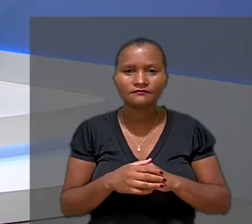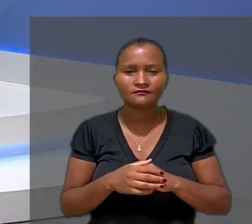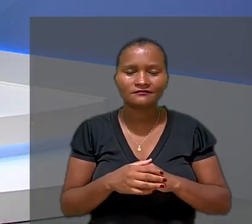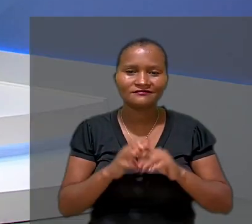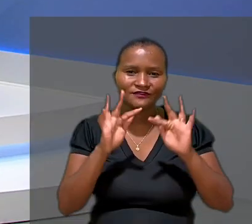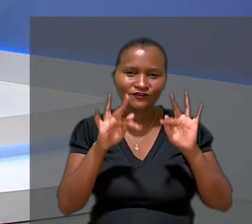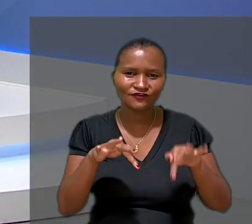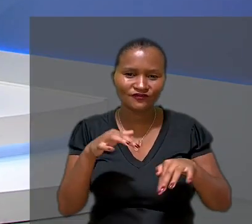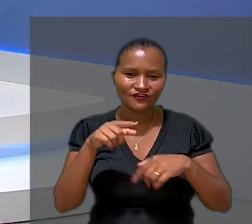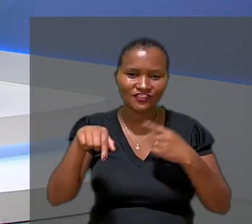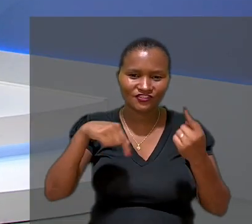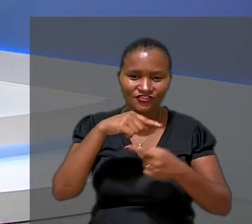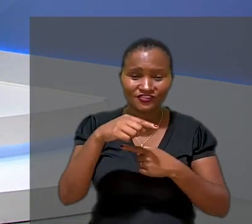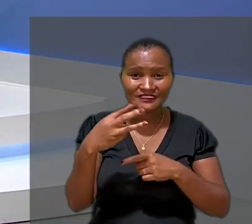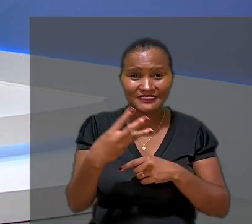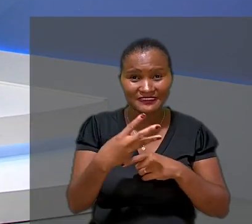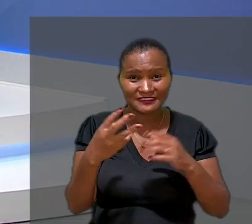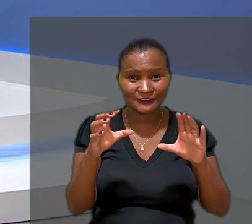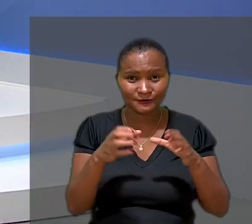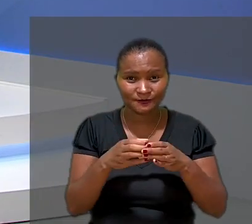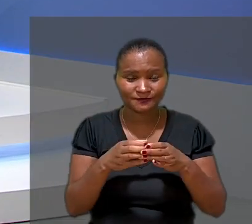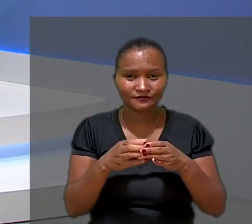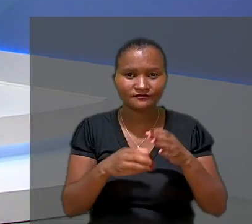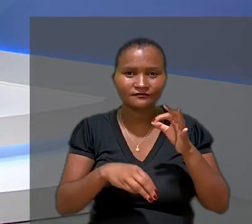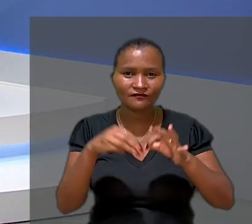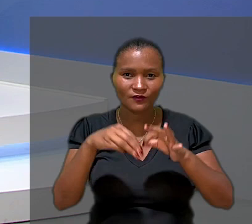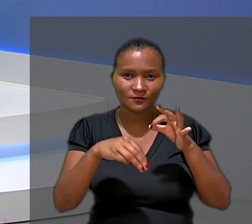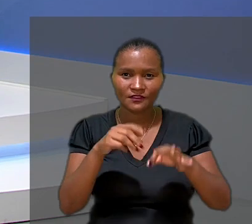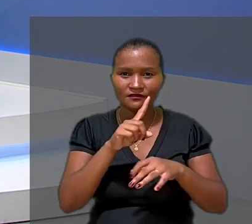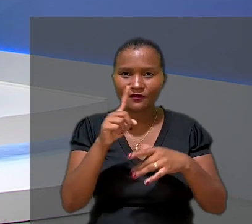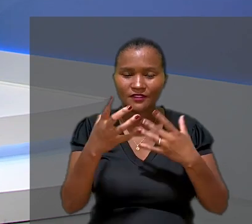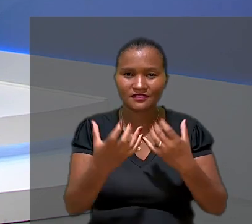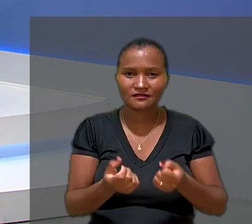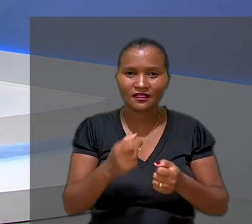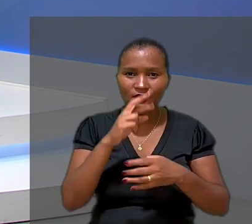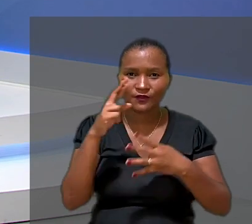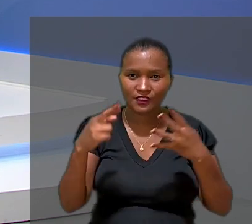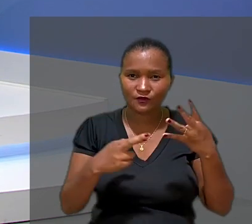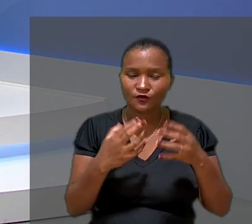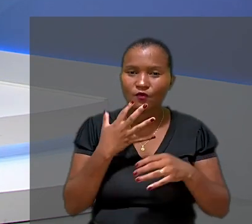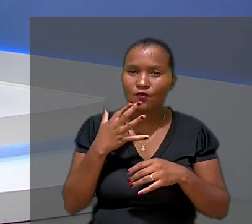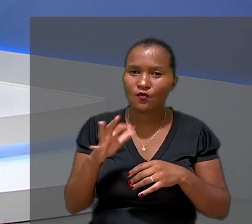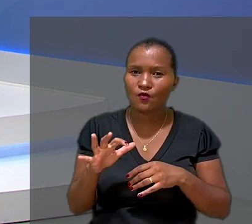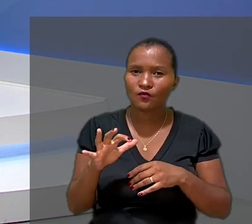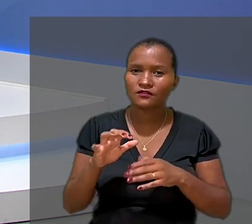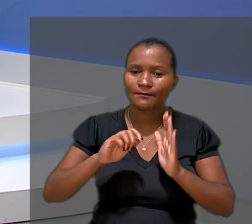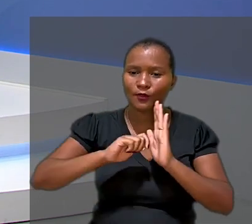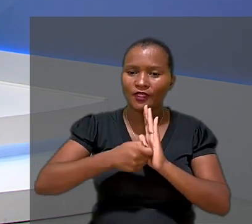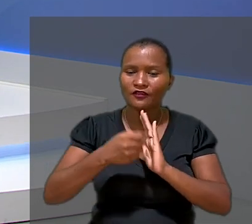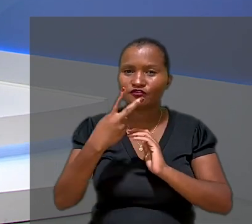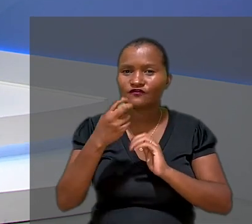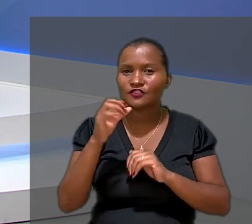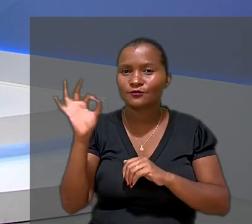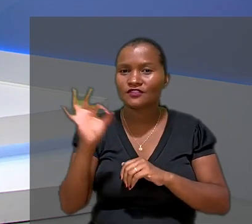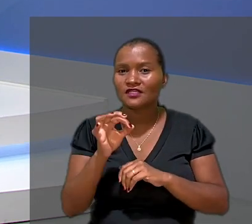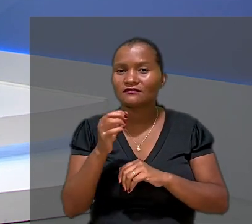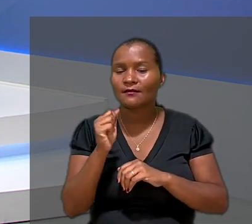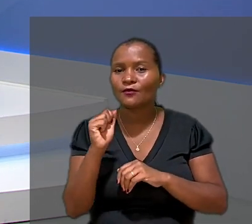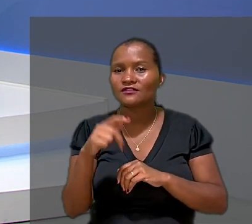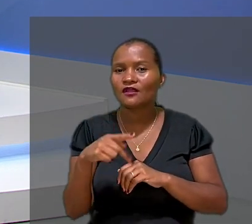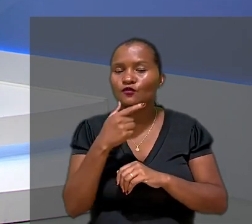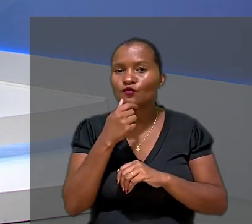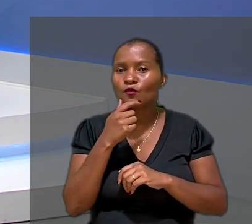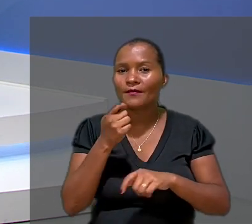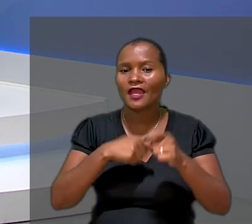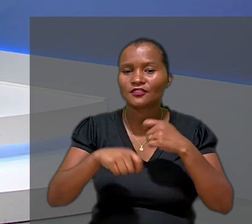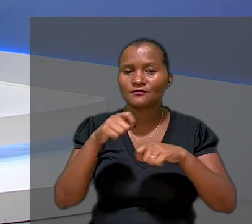E fechando o nosso giro, vamos para a terceira turma. Os ministros rejeitaram recurso contra a penhora de 20% da aposentadoria de